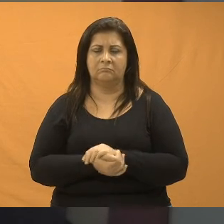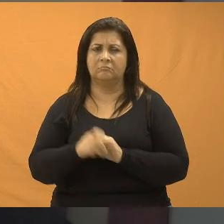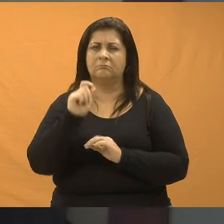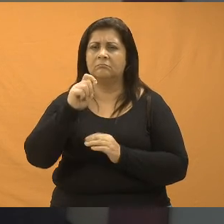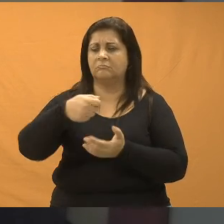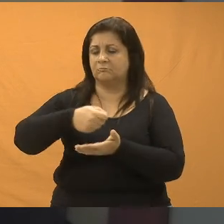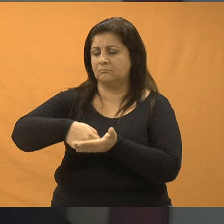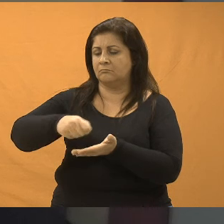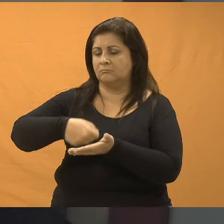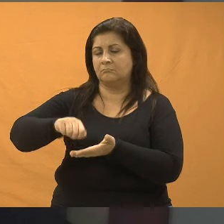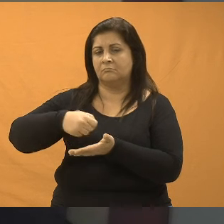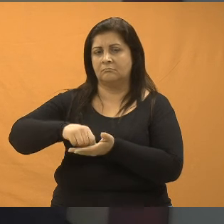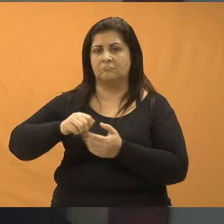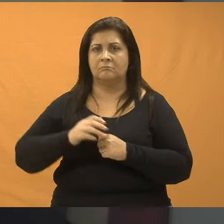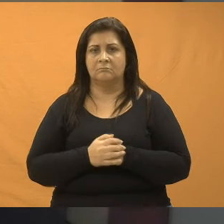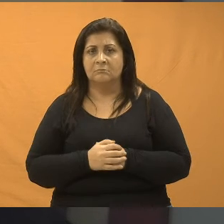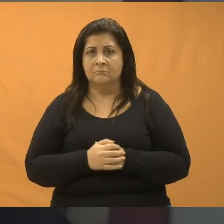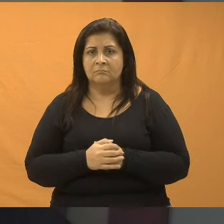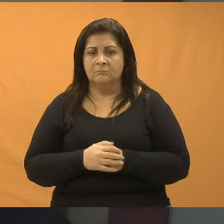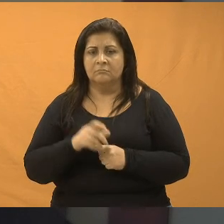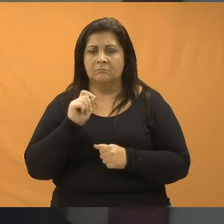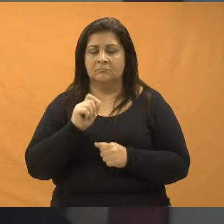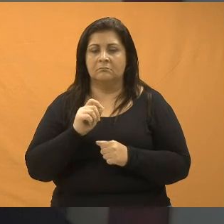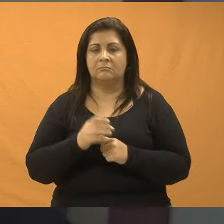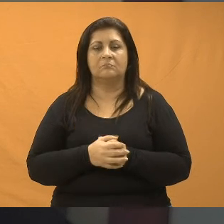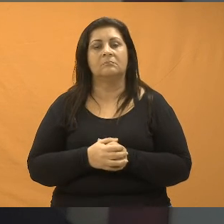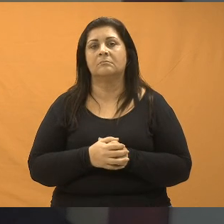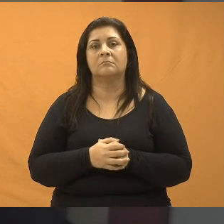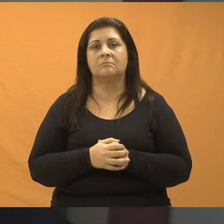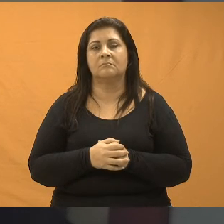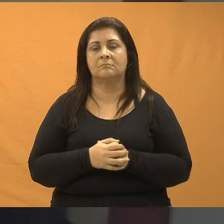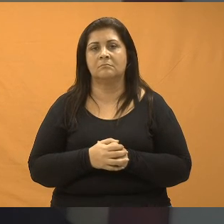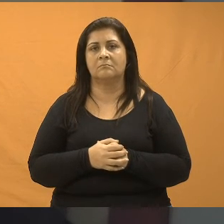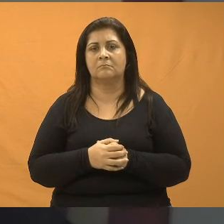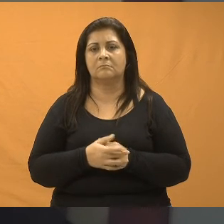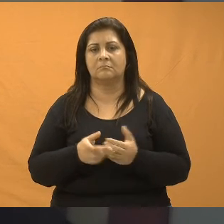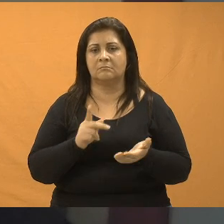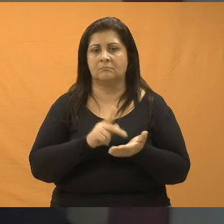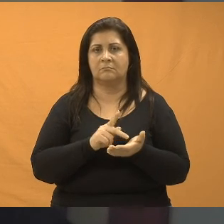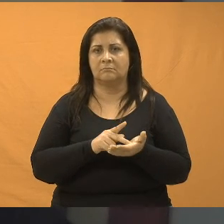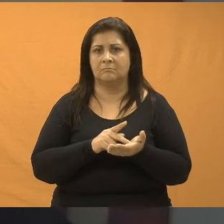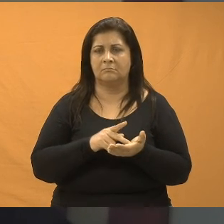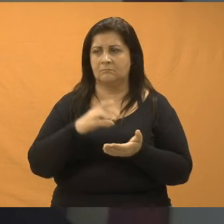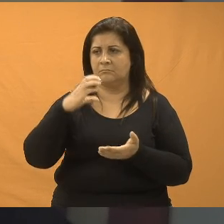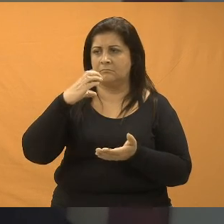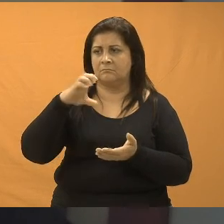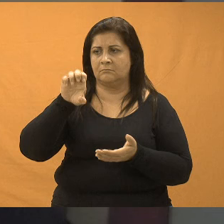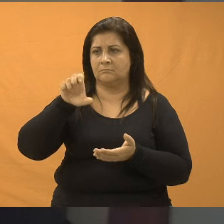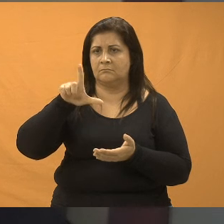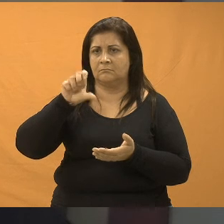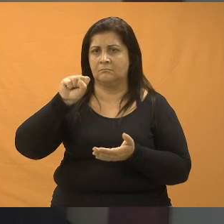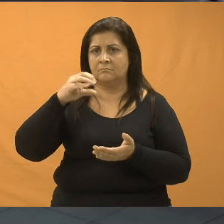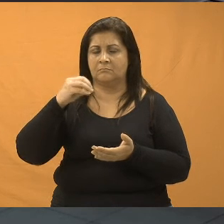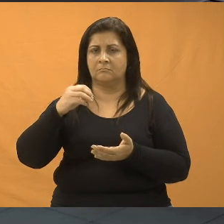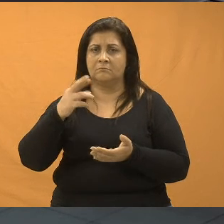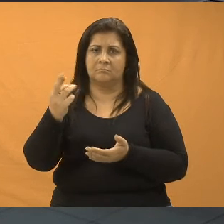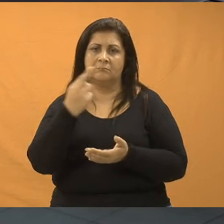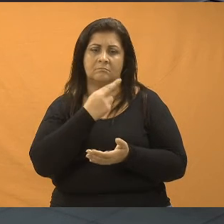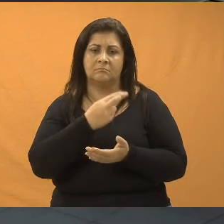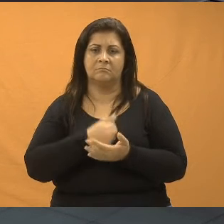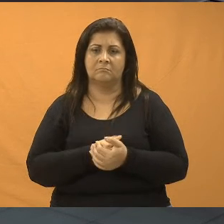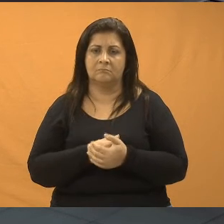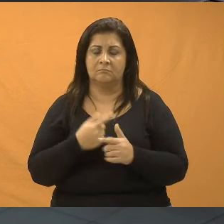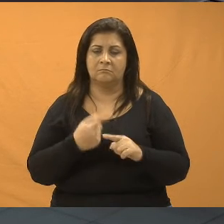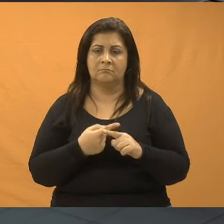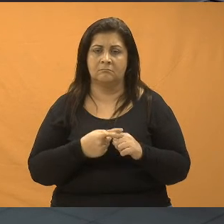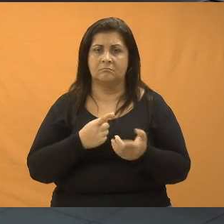os contratos? Quem audita esses contratos? Na verdade, eu acho que isso o Celso pode responder com propriedade, e porque esses